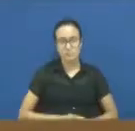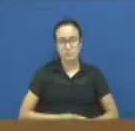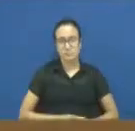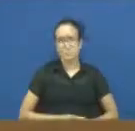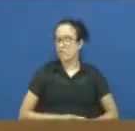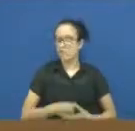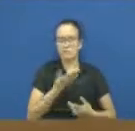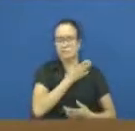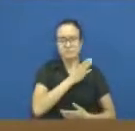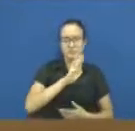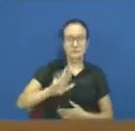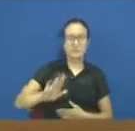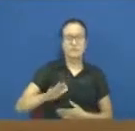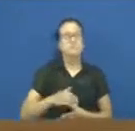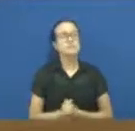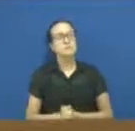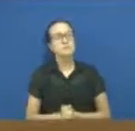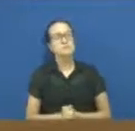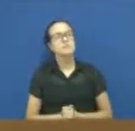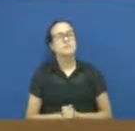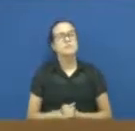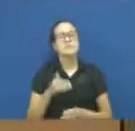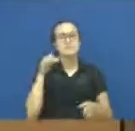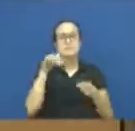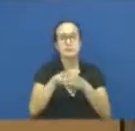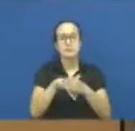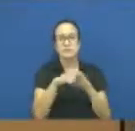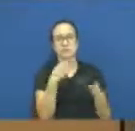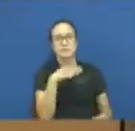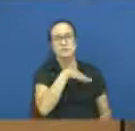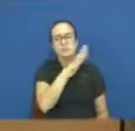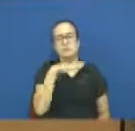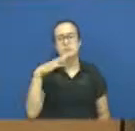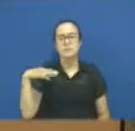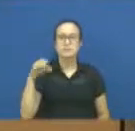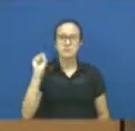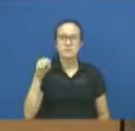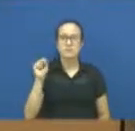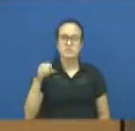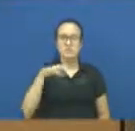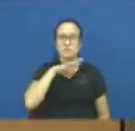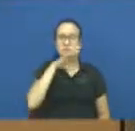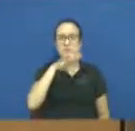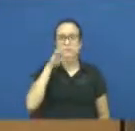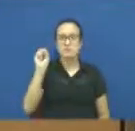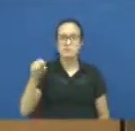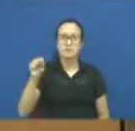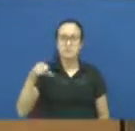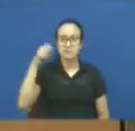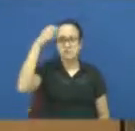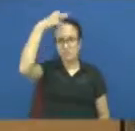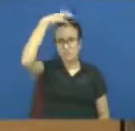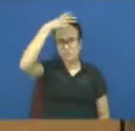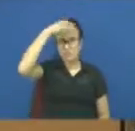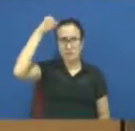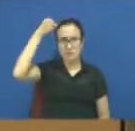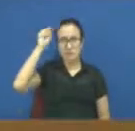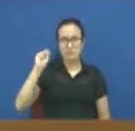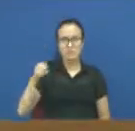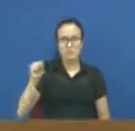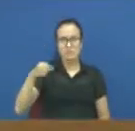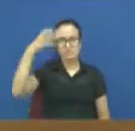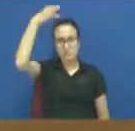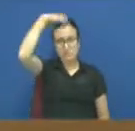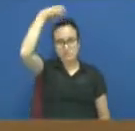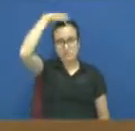Dispenso. Em votação. Aloysio Andrade. Sim. André Tigrão. Sim. Antônio Franco. Sim.